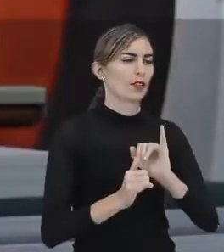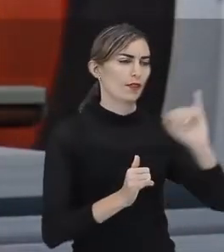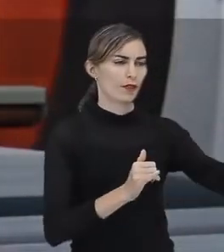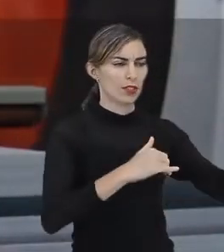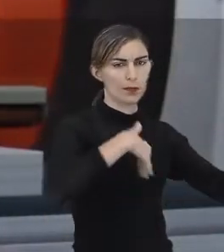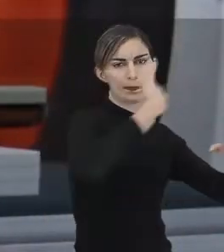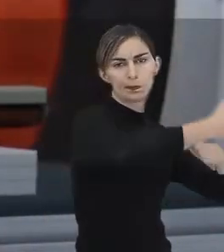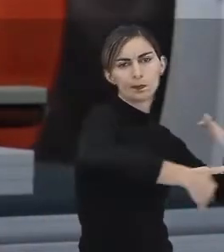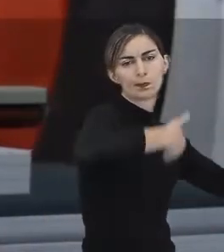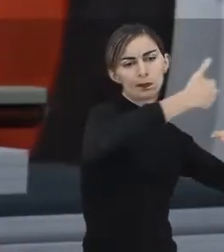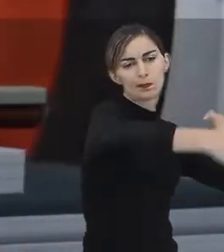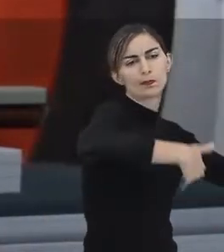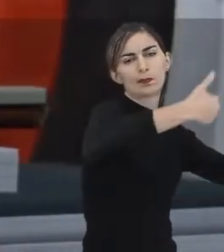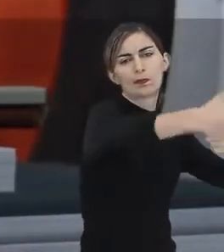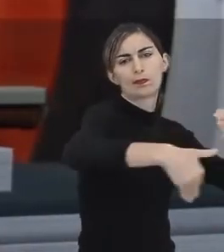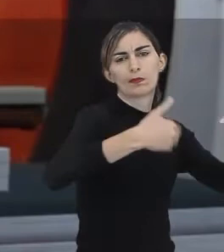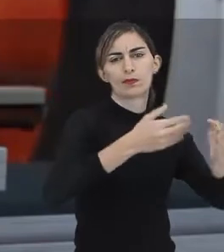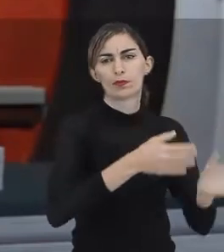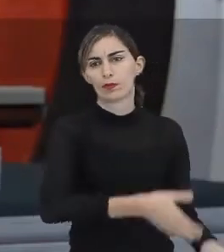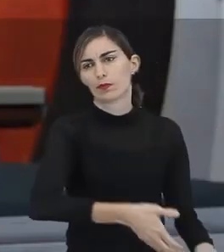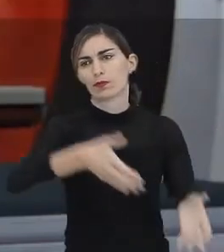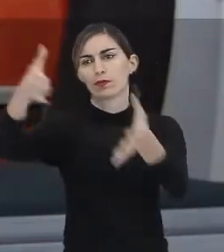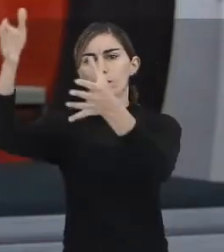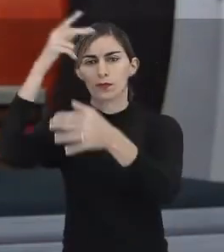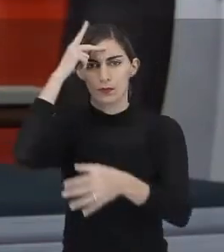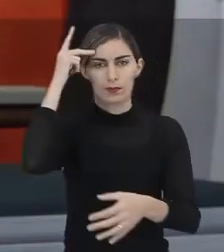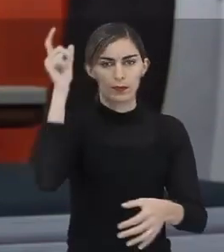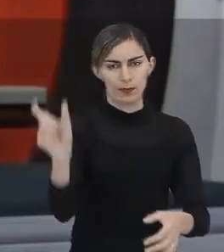para a embaladora e seguir para o cliente.